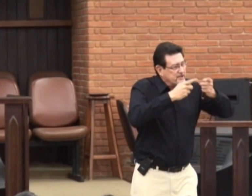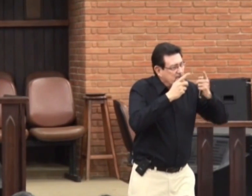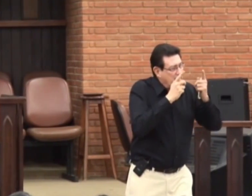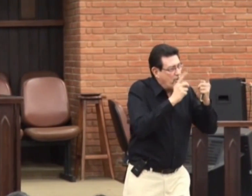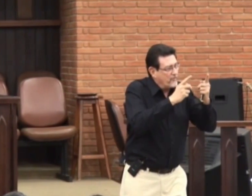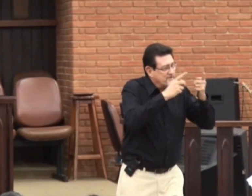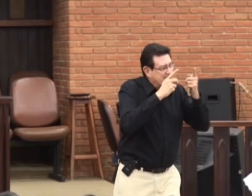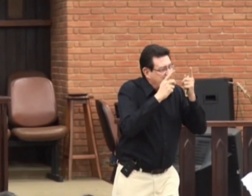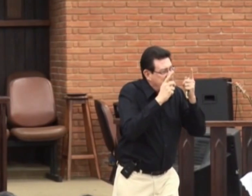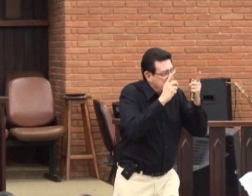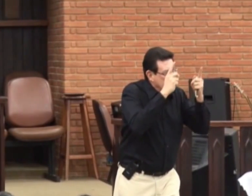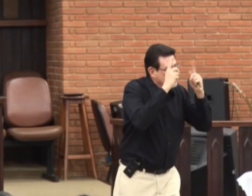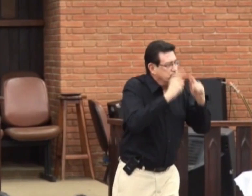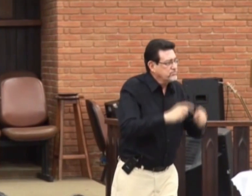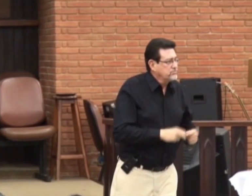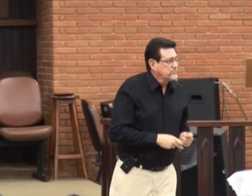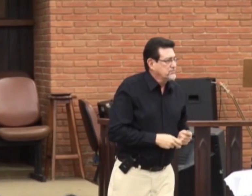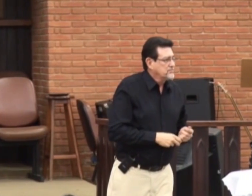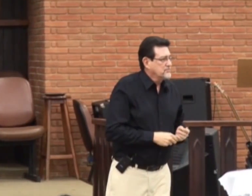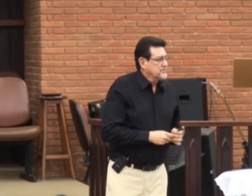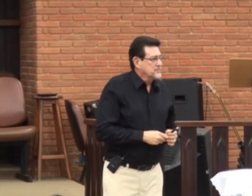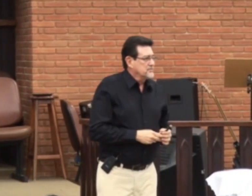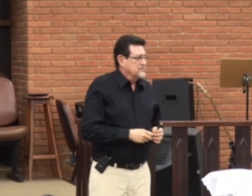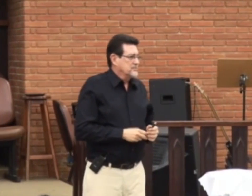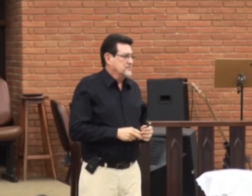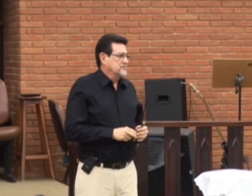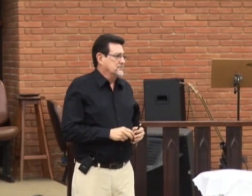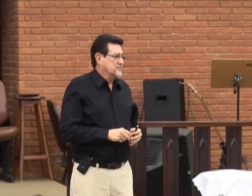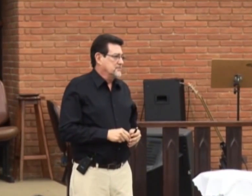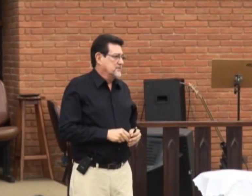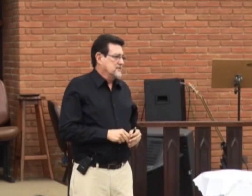se ele te chamou, você é filho.